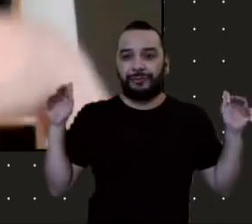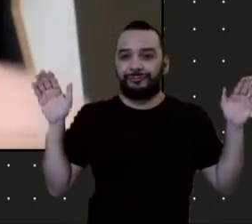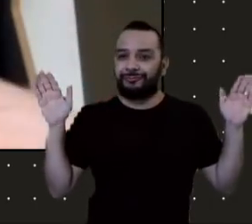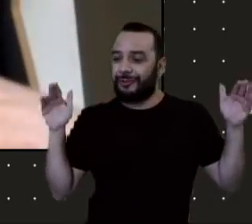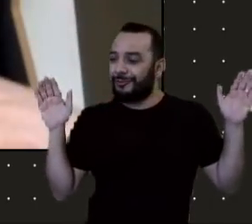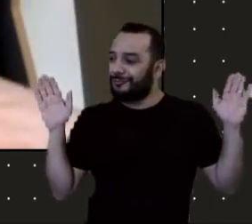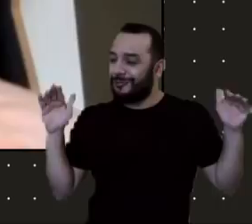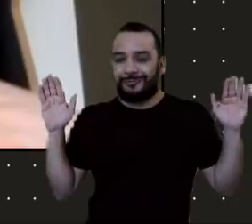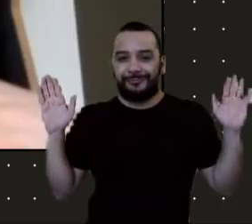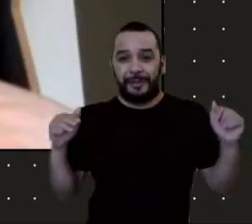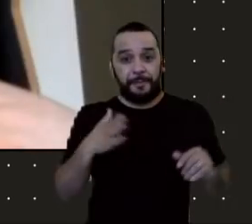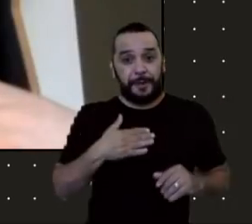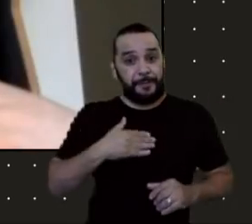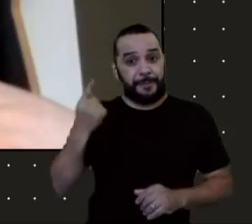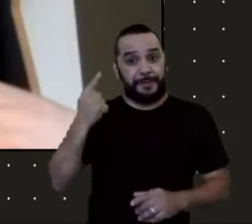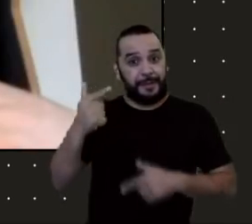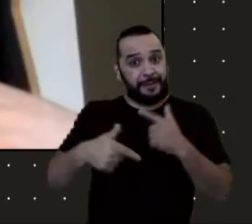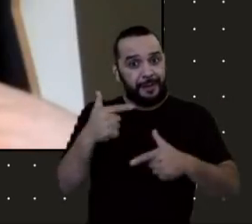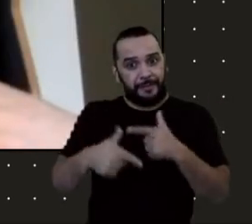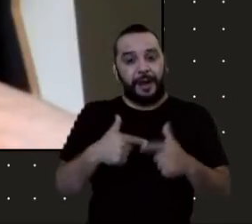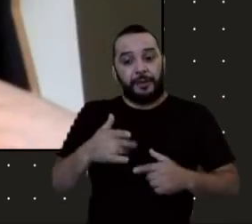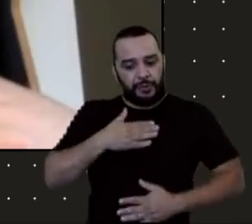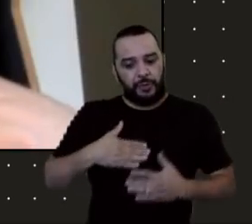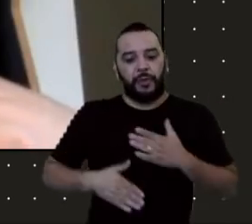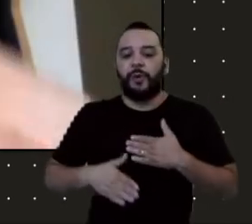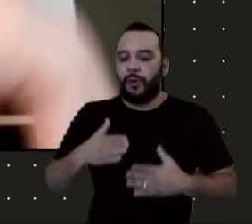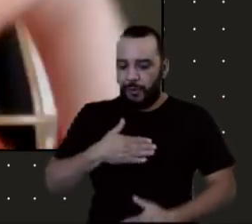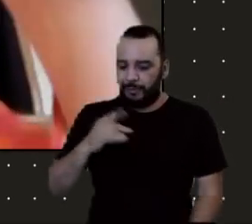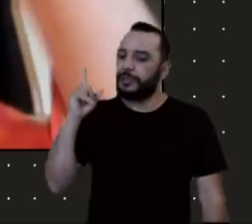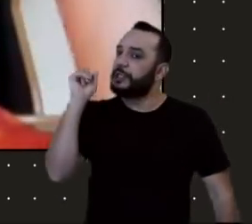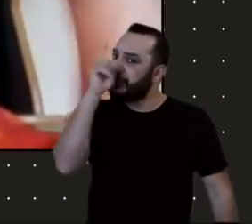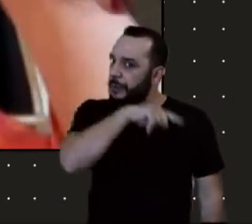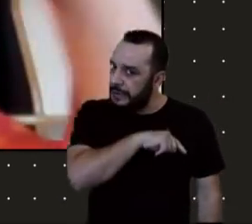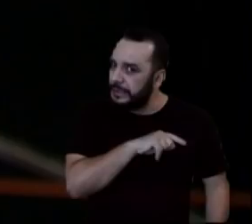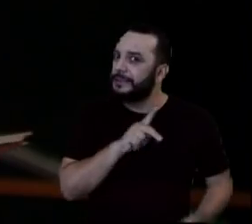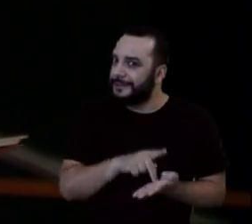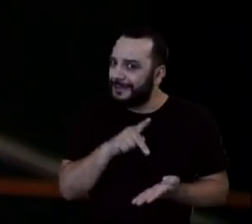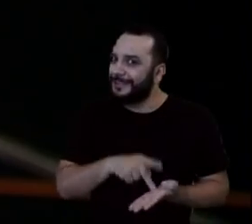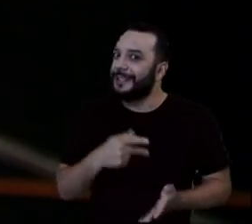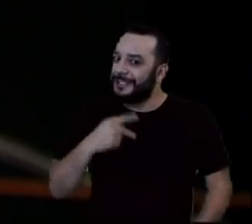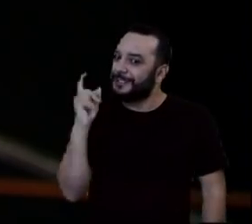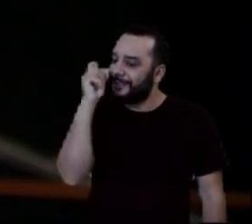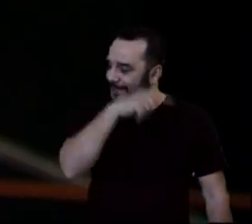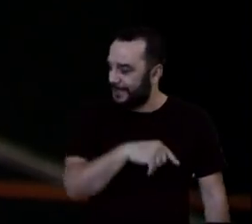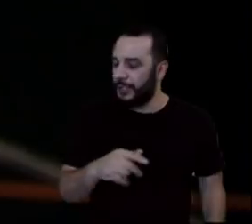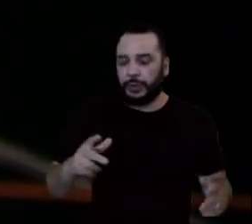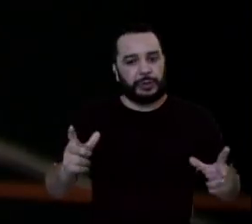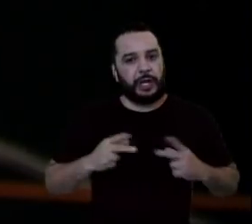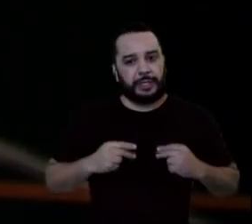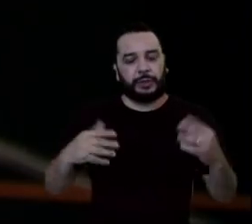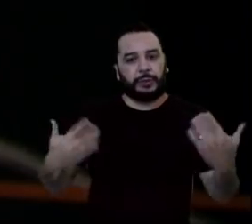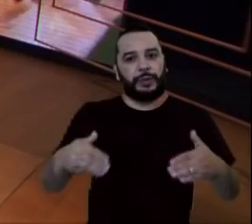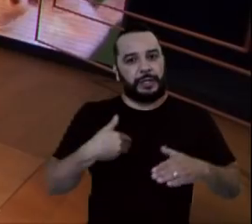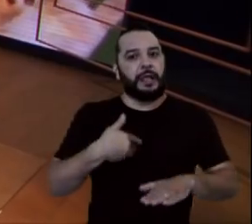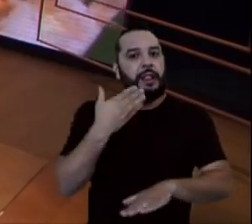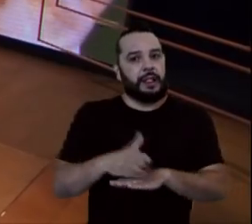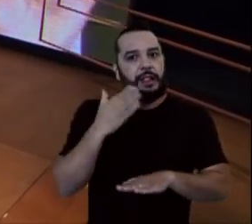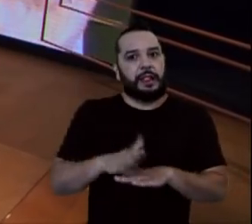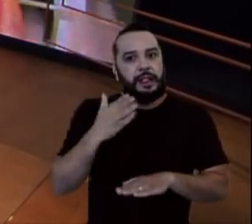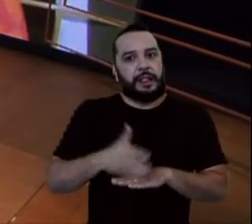Aquilo para mim foi meu primeiro trabalho corporal, porque era muito difícil fazer isso e isso ao mesmo tempo. Nossa, eu